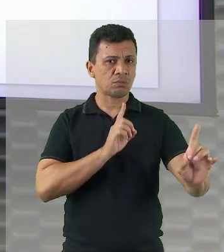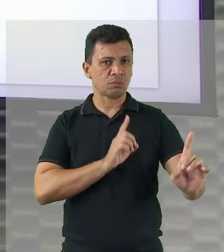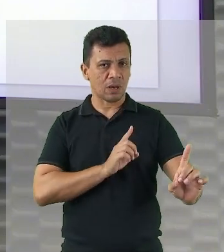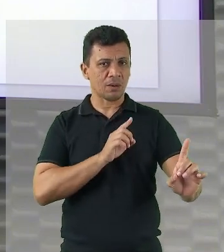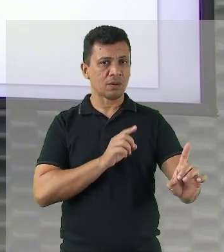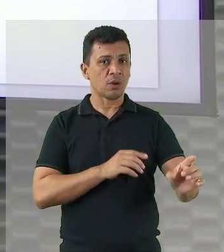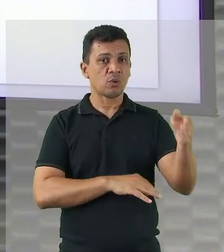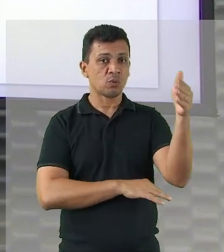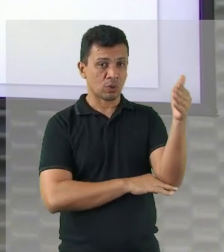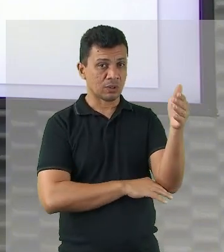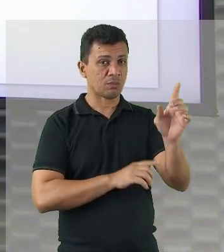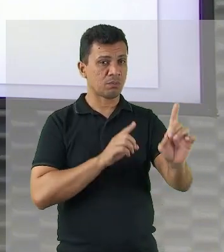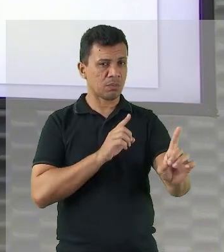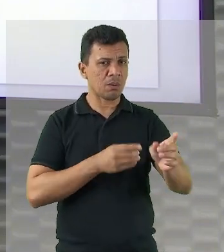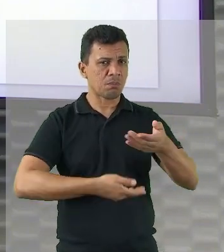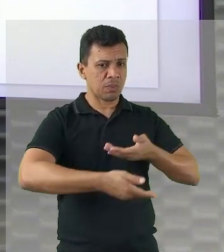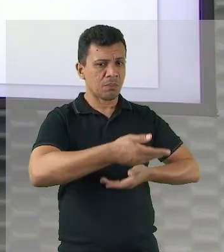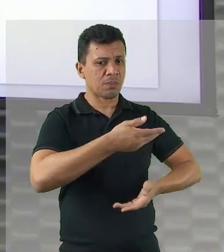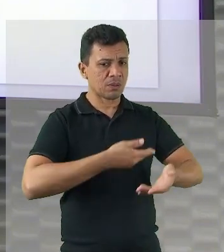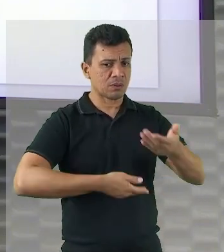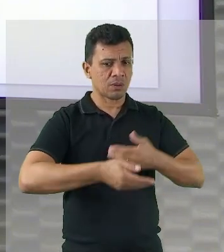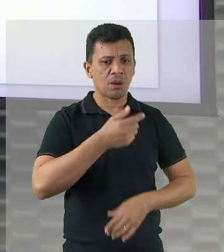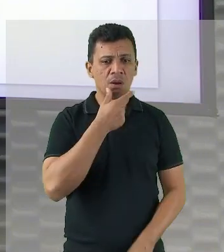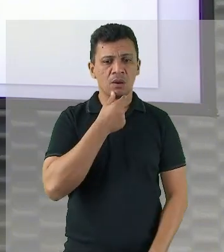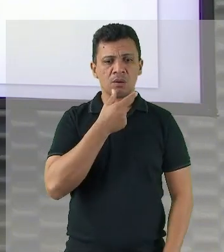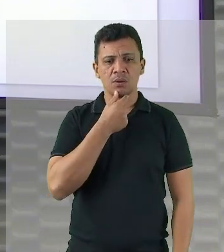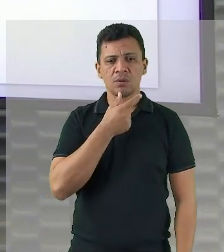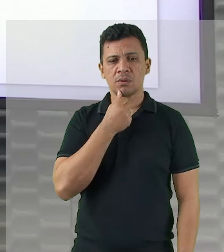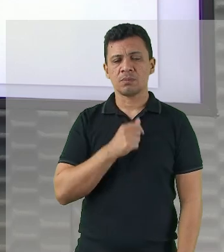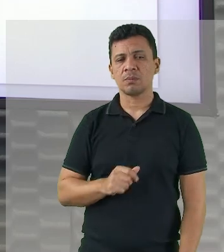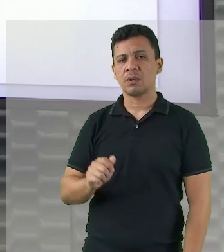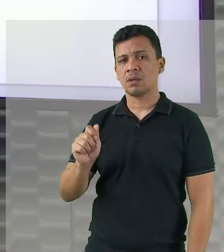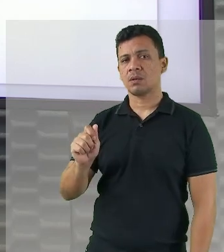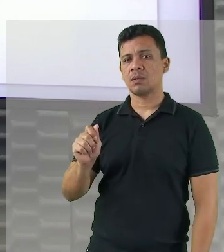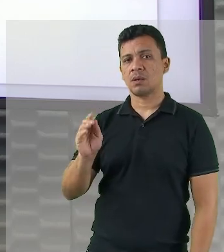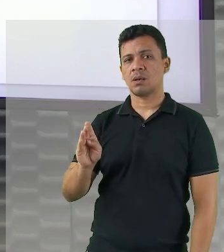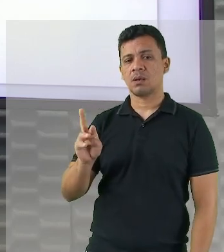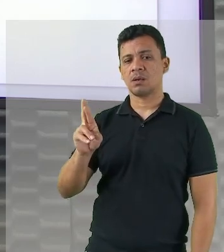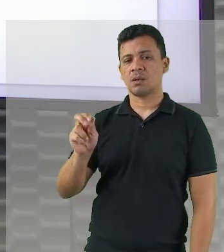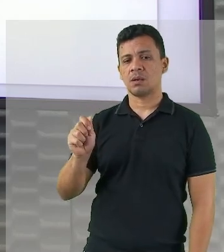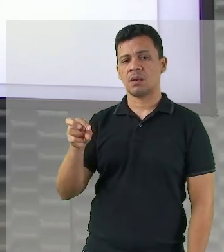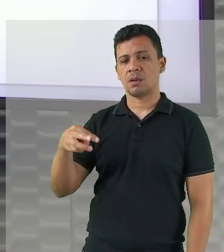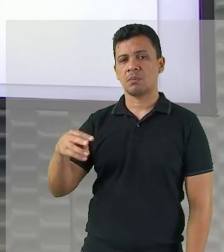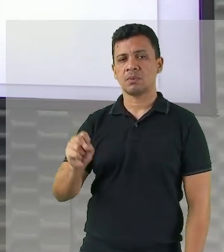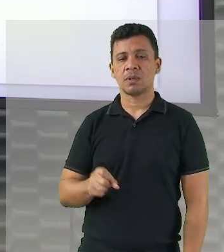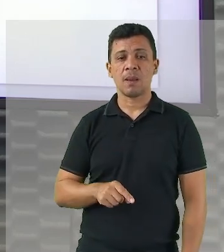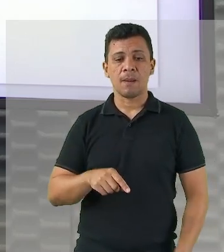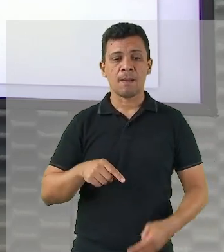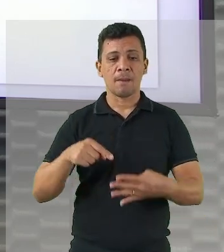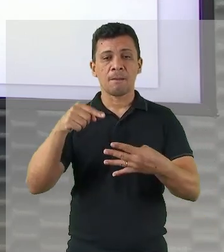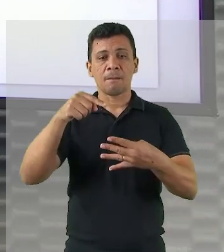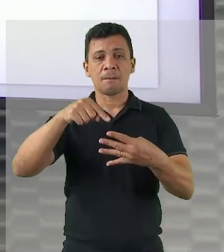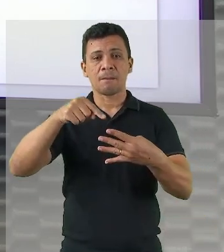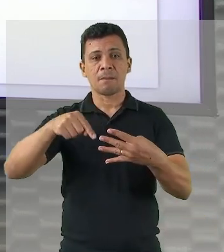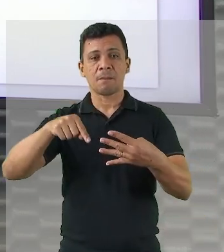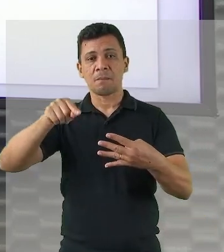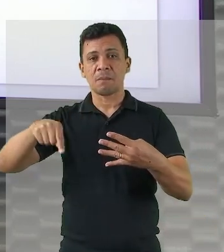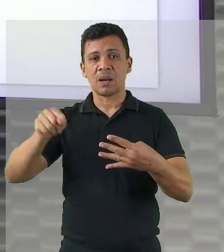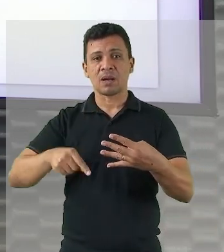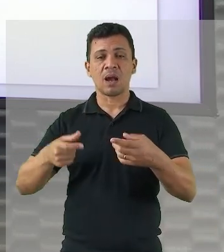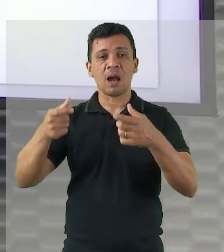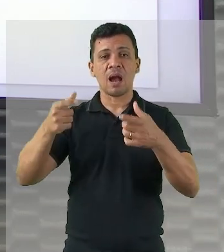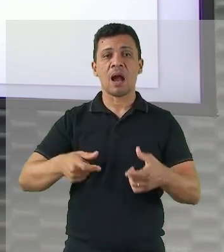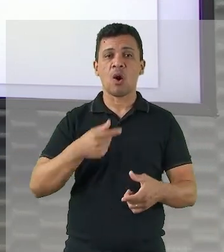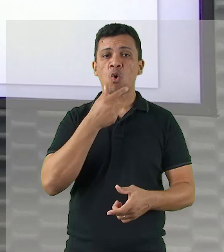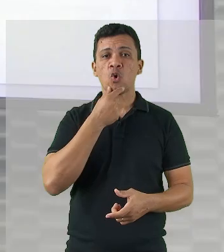de um hotel e o senhor Abrams e assinale a alternativa que indica onde o homem